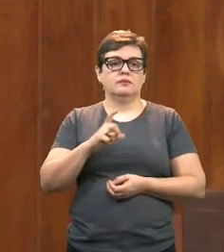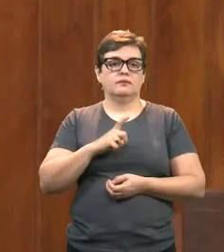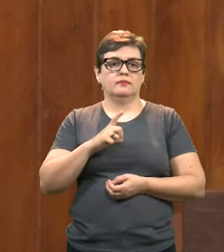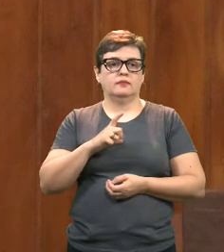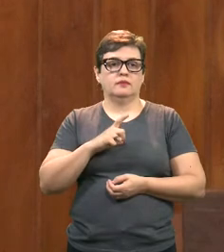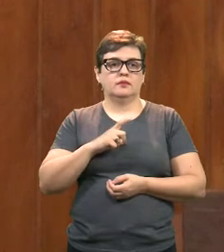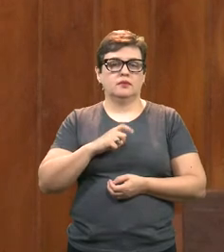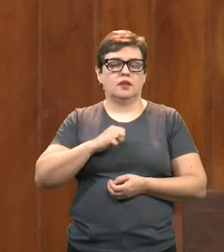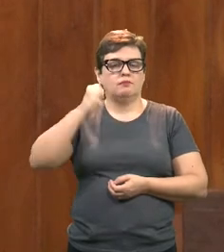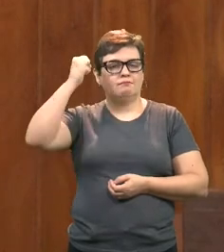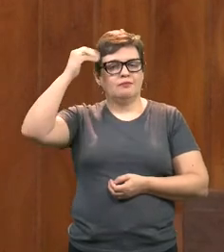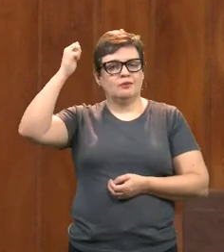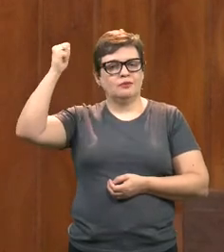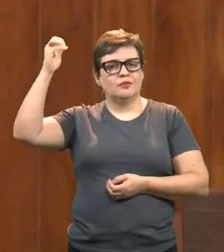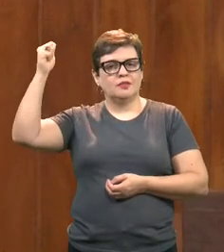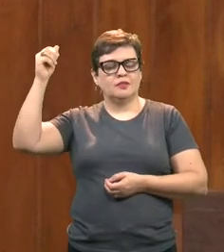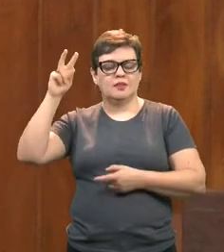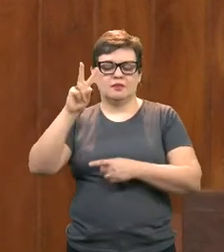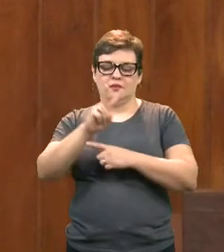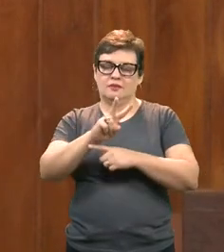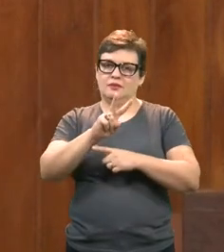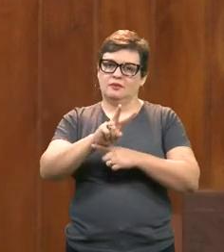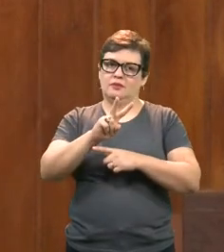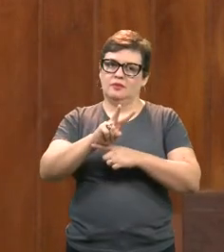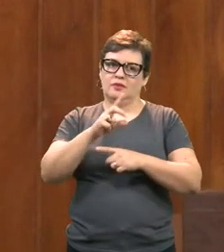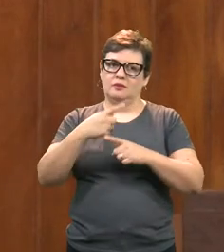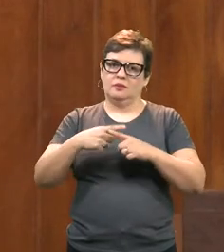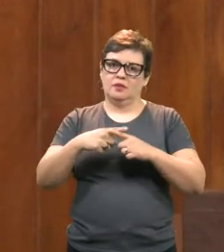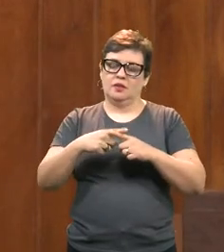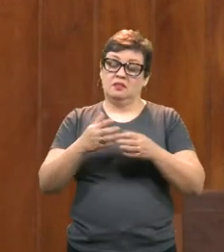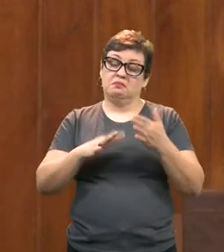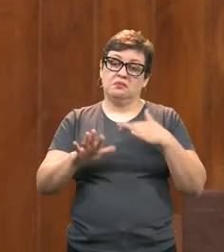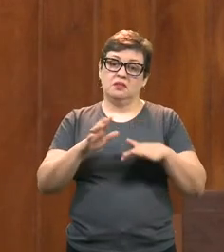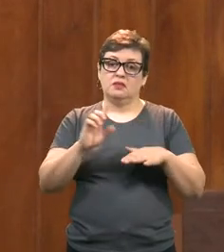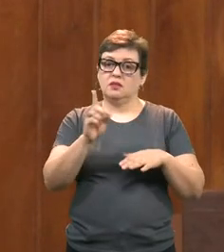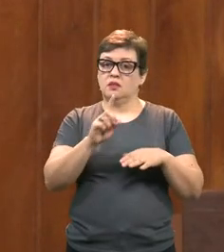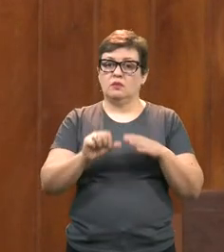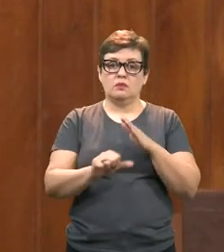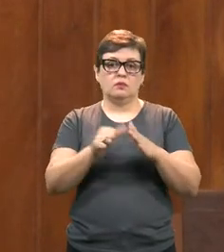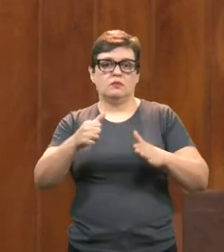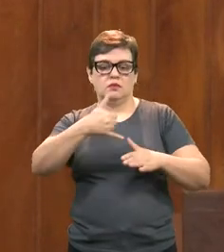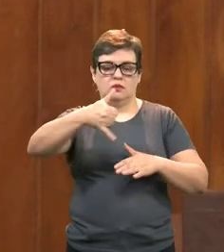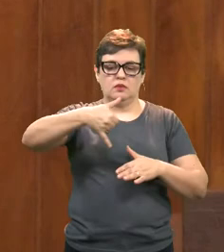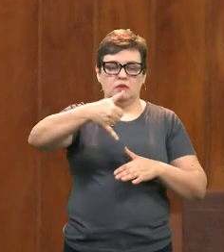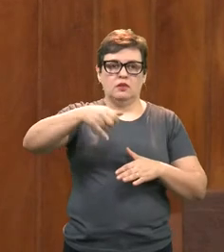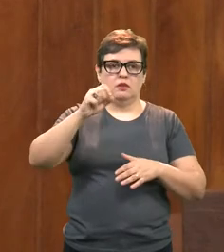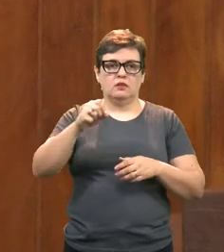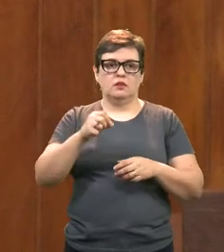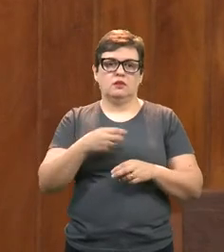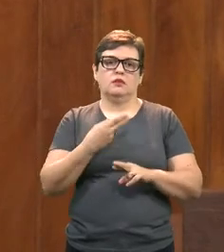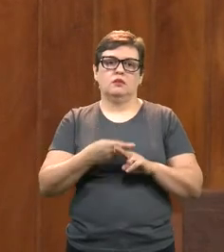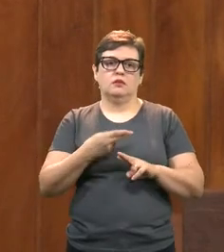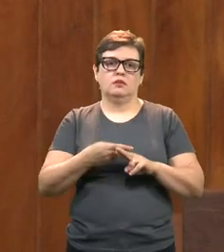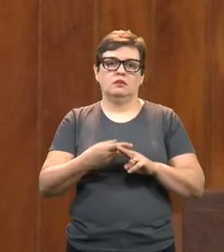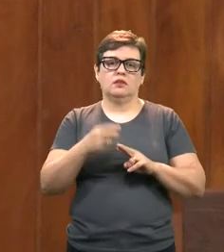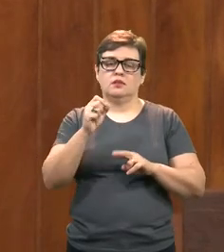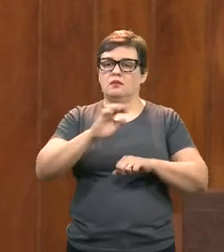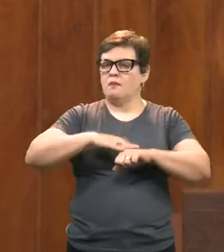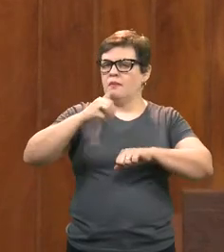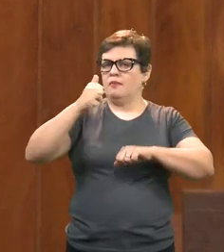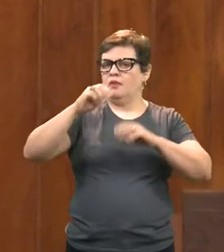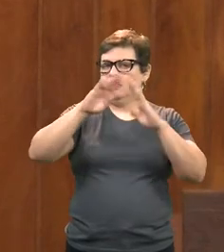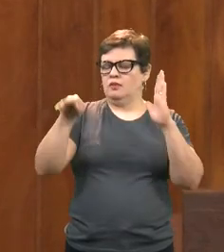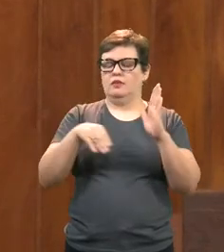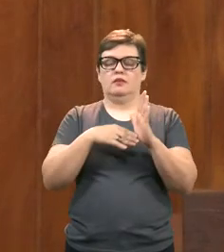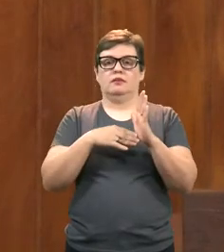sucesso terapêutico, porque às vezes não é o primeiro óleo que a pessoa faz uso que vai trazer